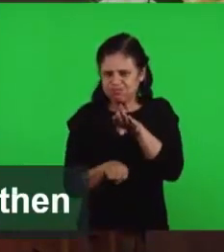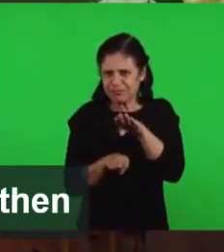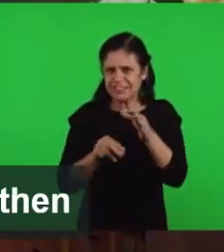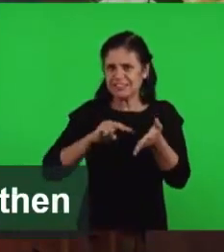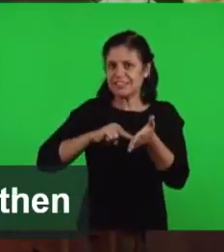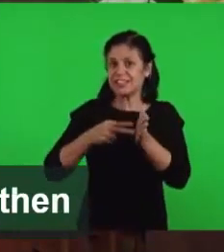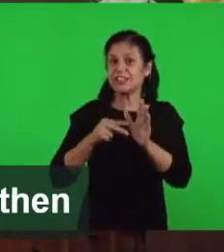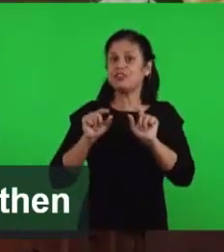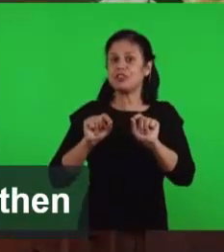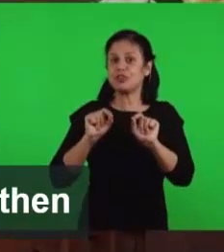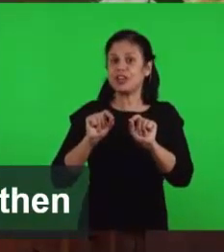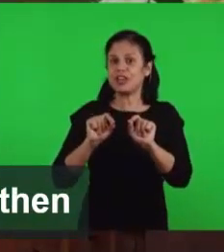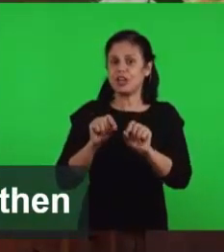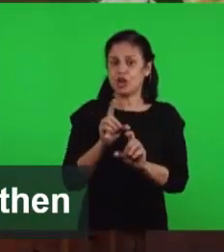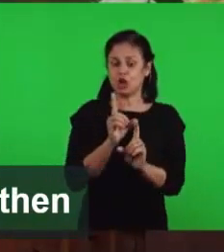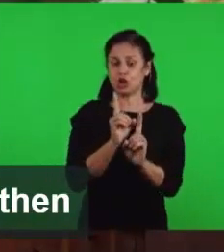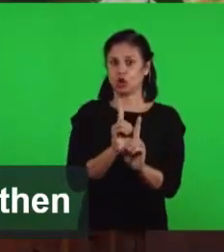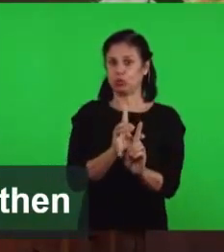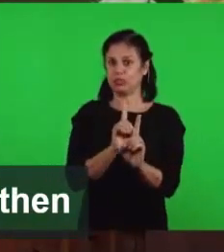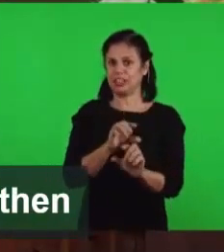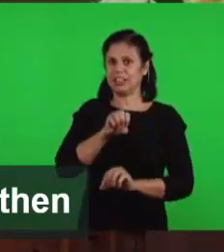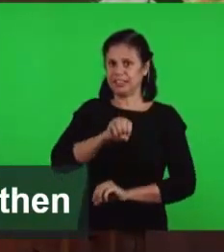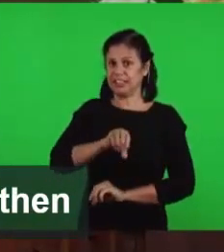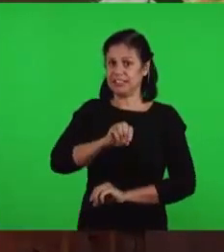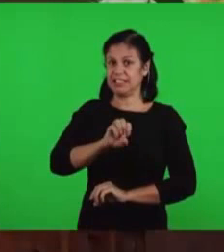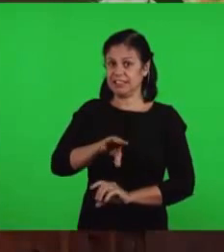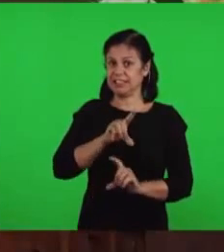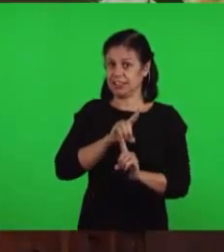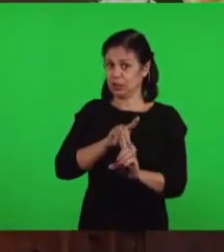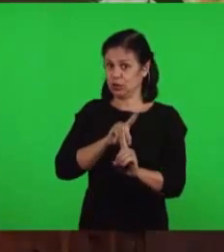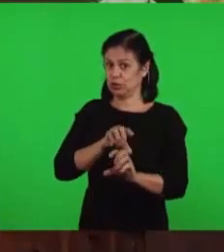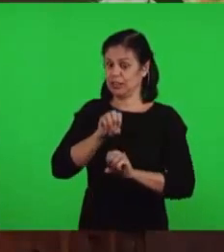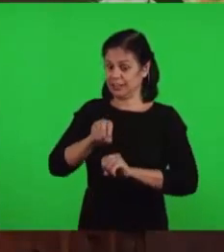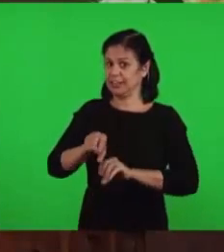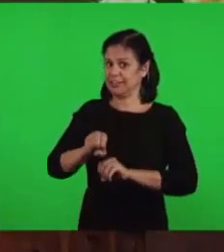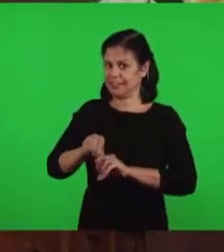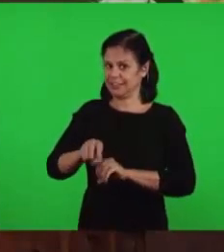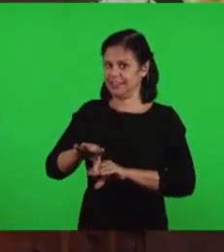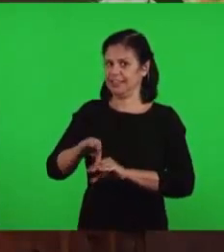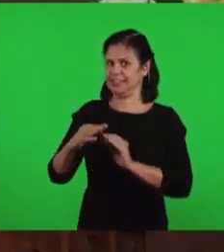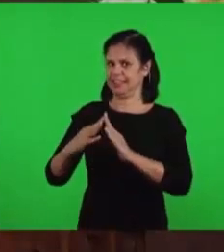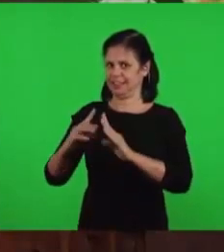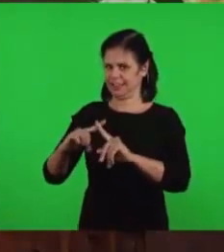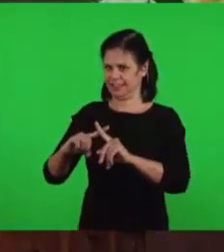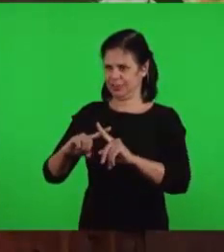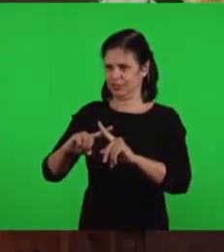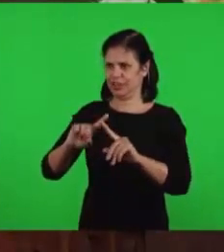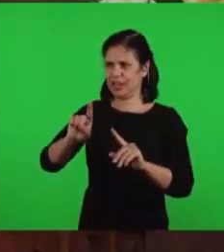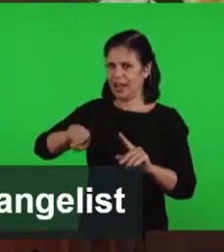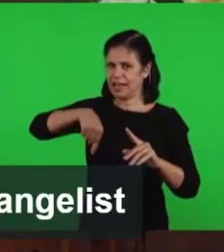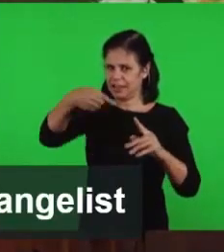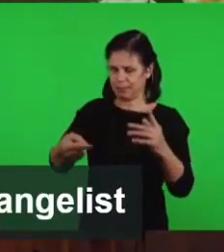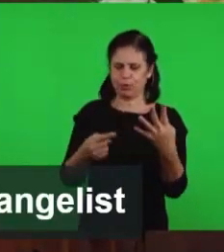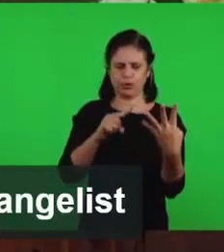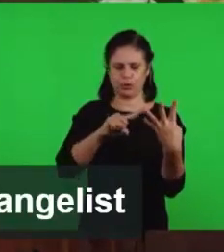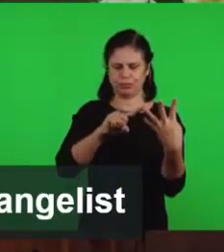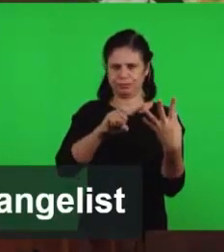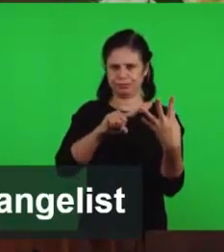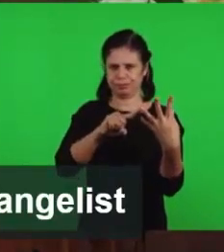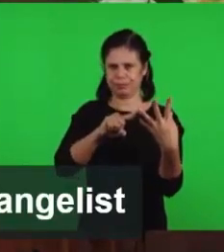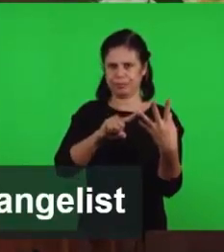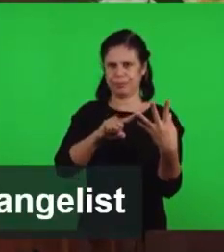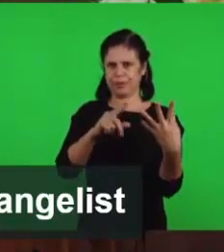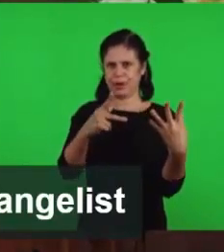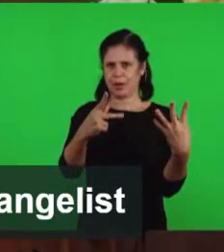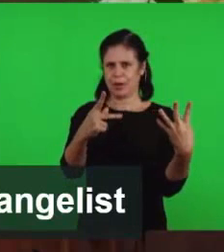ele se achava o menor logo em seguida nós vamos se encontrar a figura do pastor então o pastor